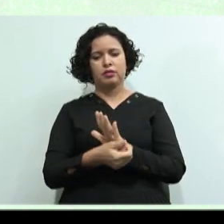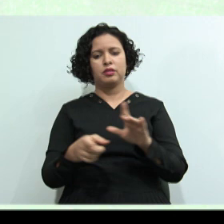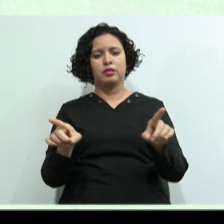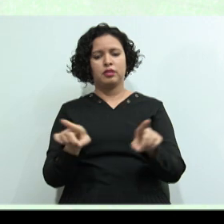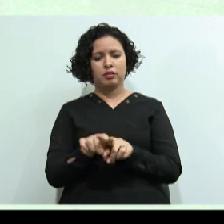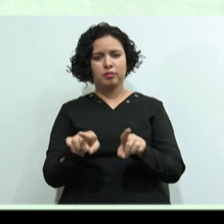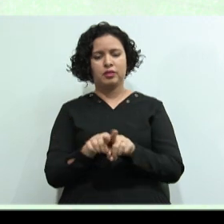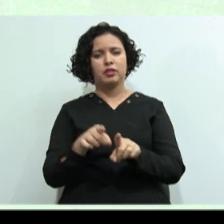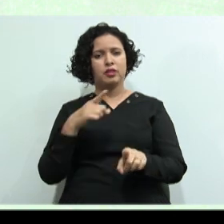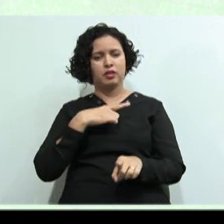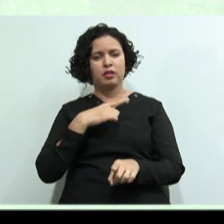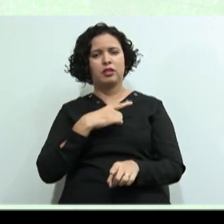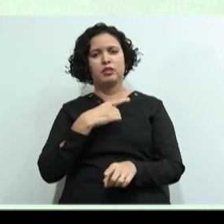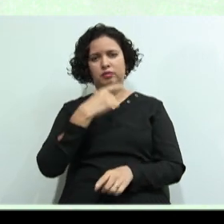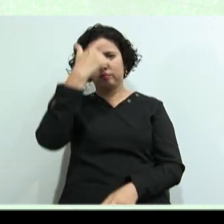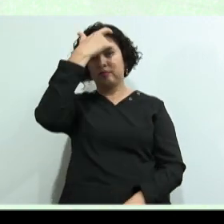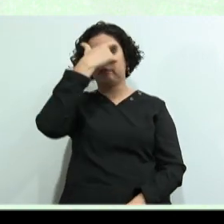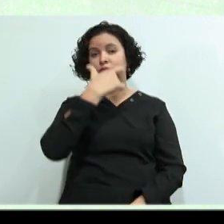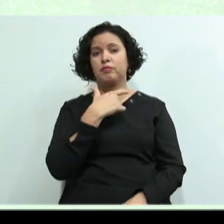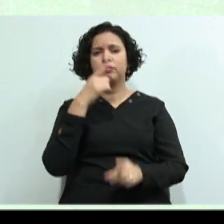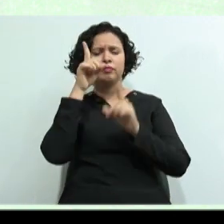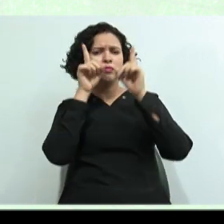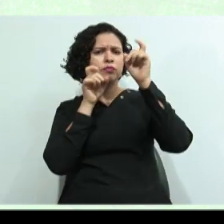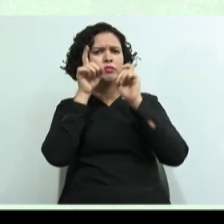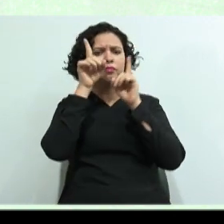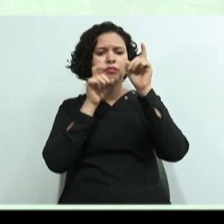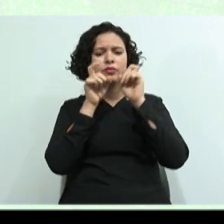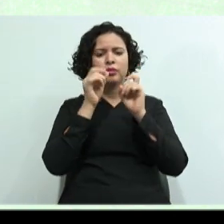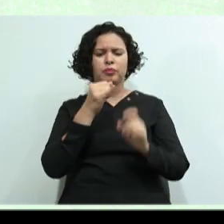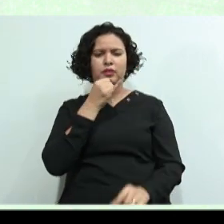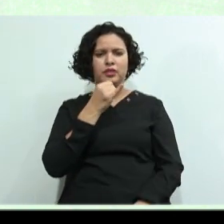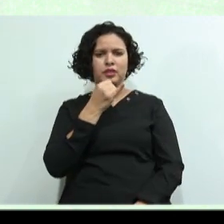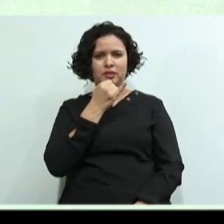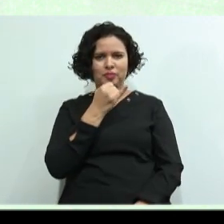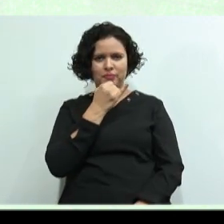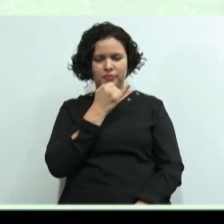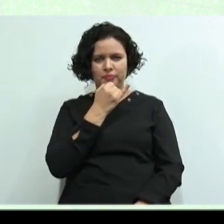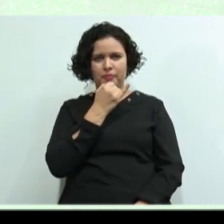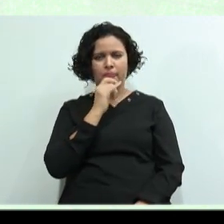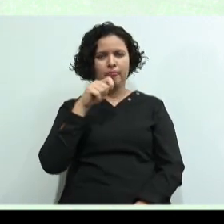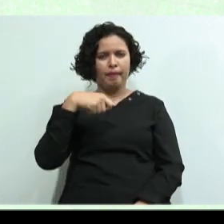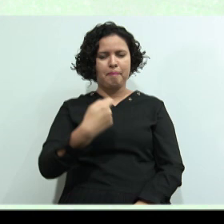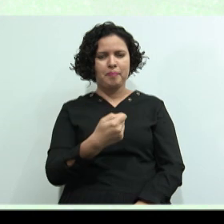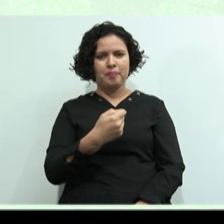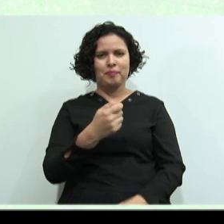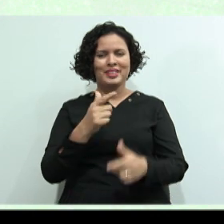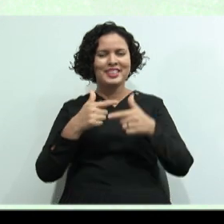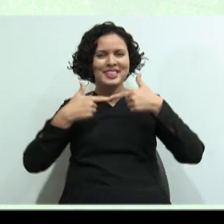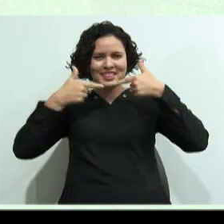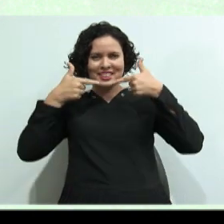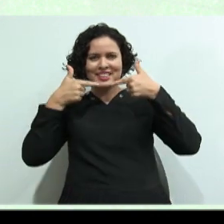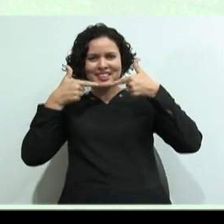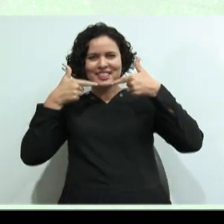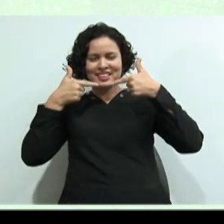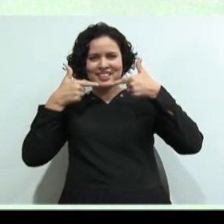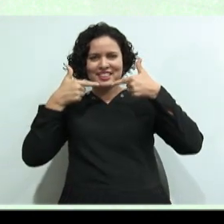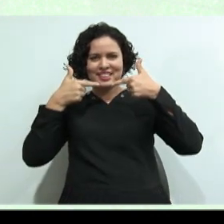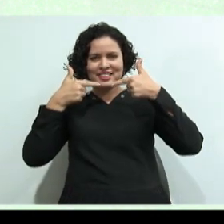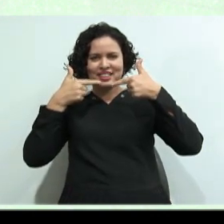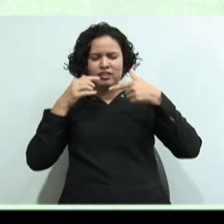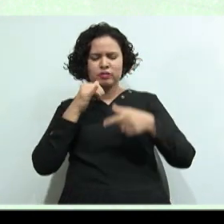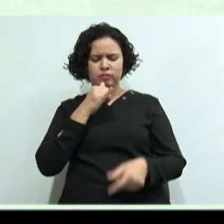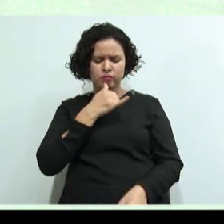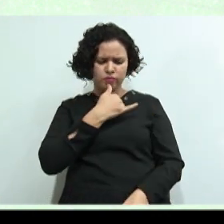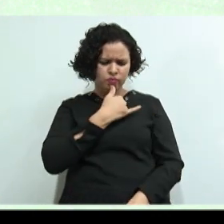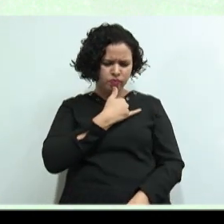têm expressão facial ou corporal. Como, por exemplo, olha o sinal que a Tamires vai fazer, o sinal de alegre e o sinal